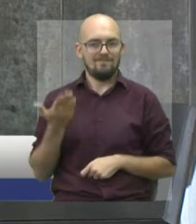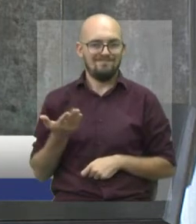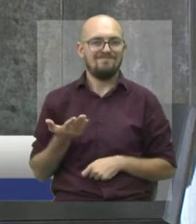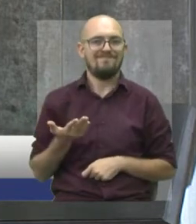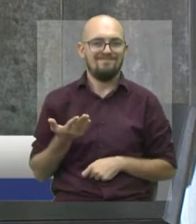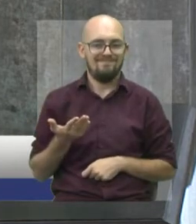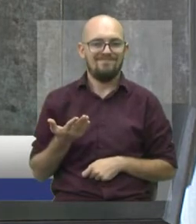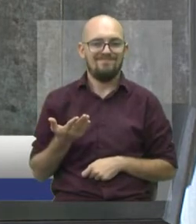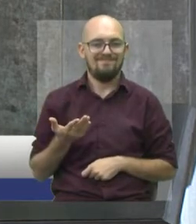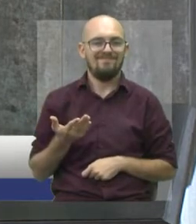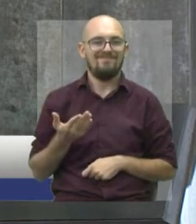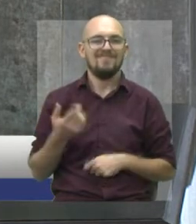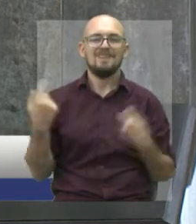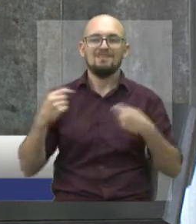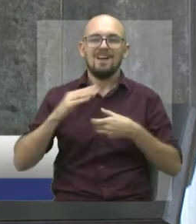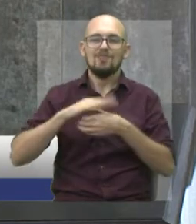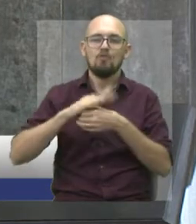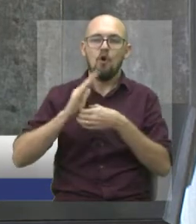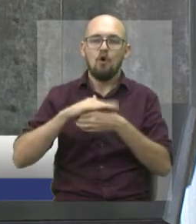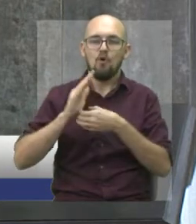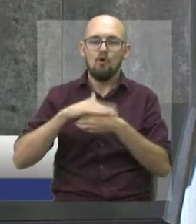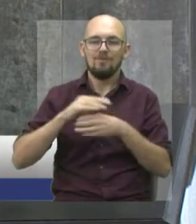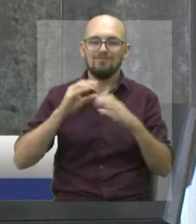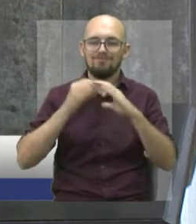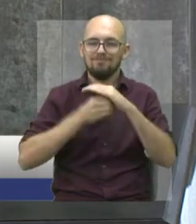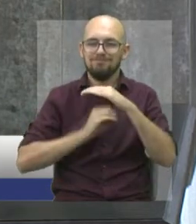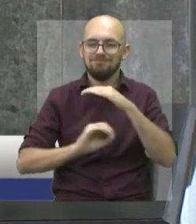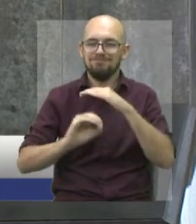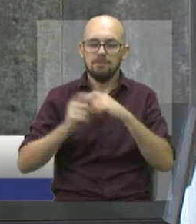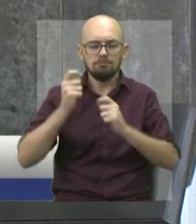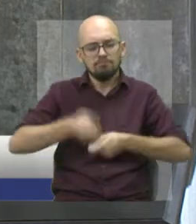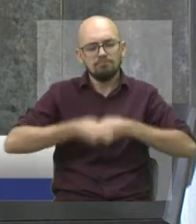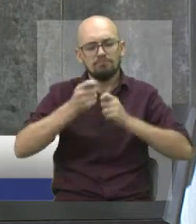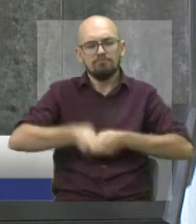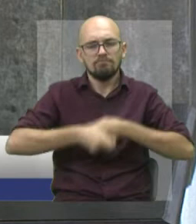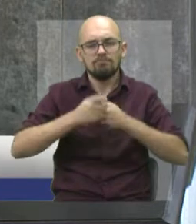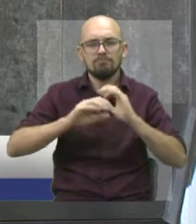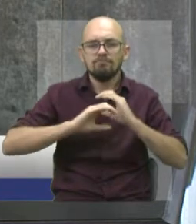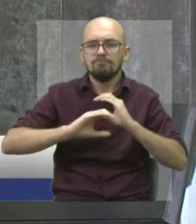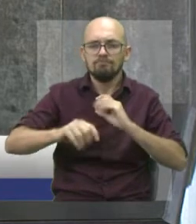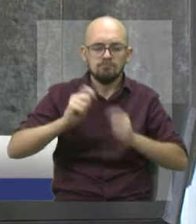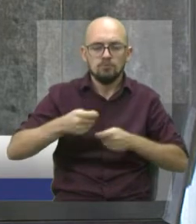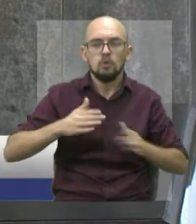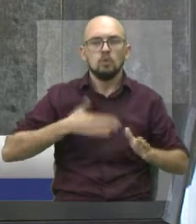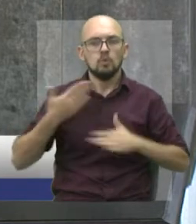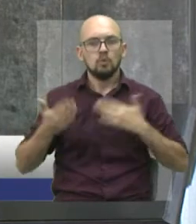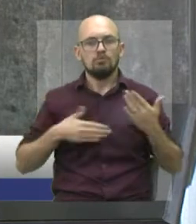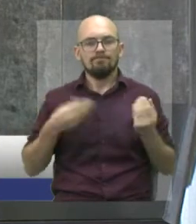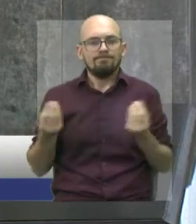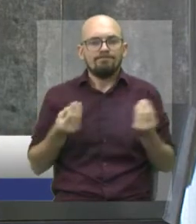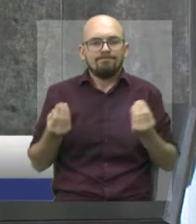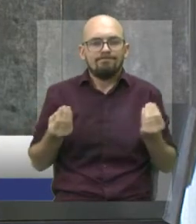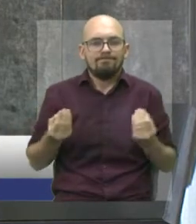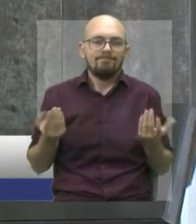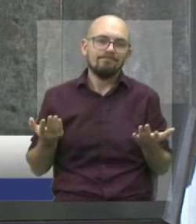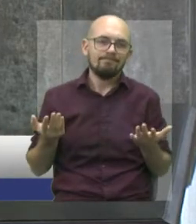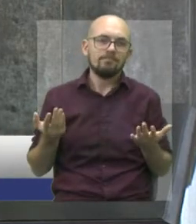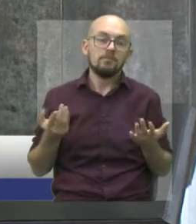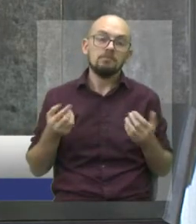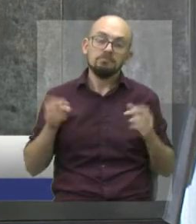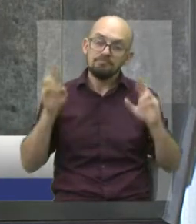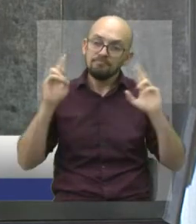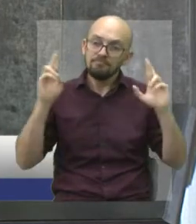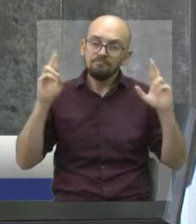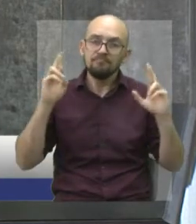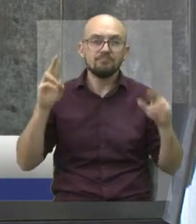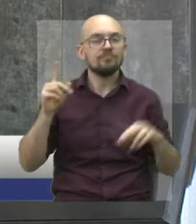a parte de esgoto, tudo da casa, né? E ficar nessa situação. Então, esperamos